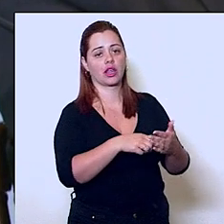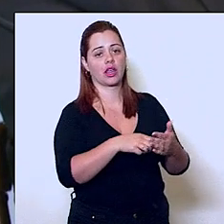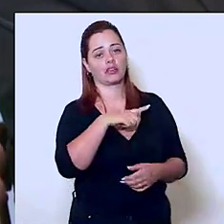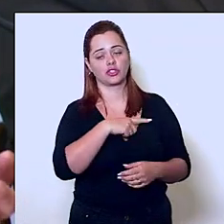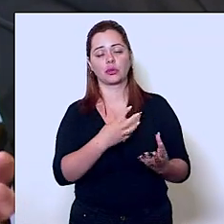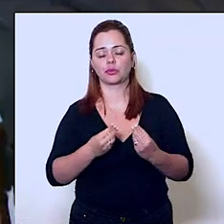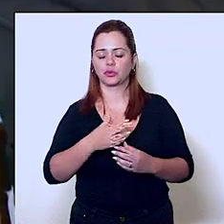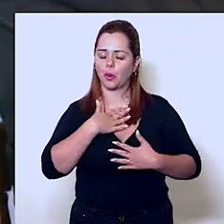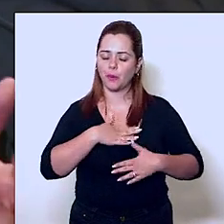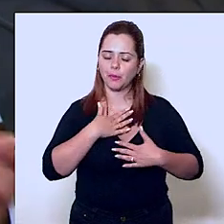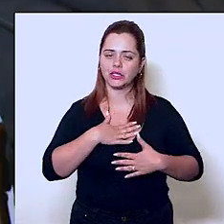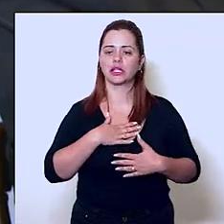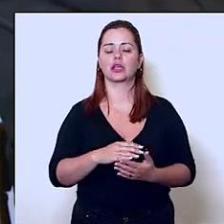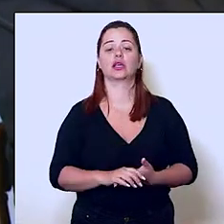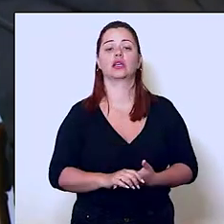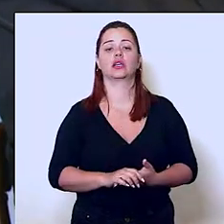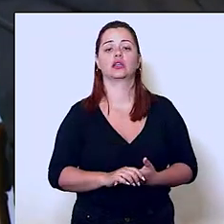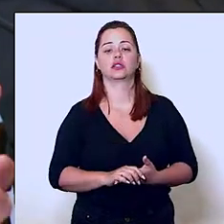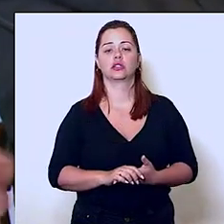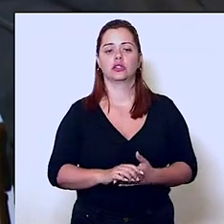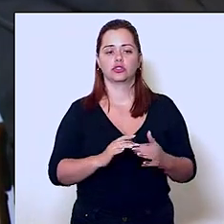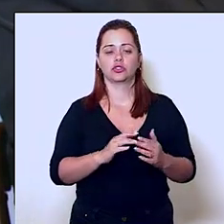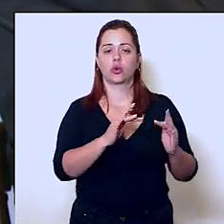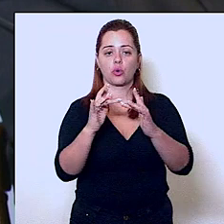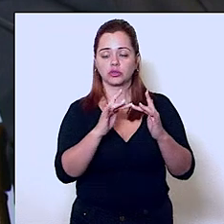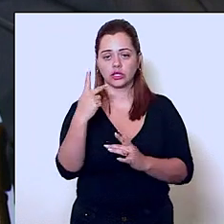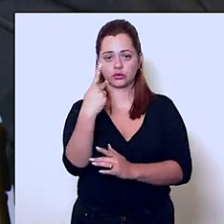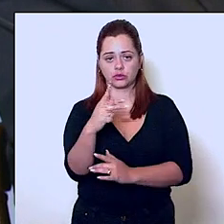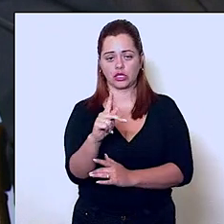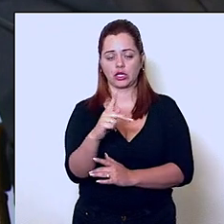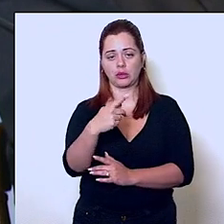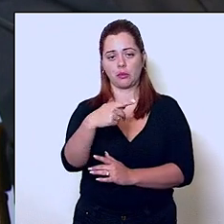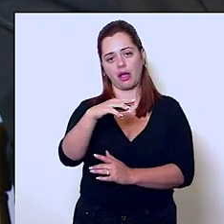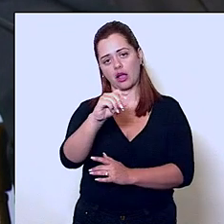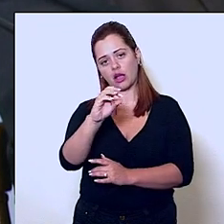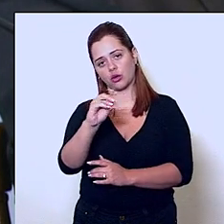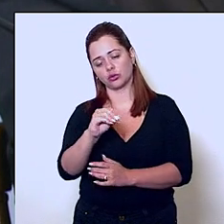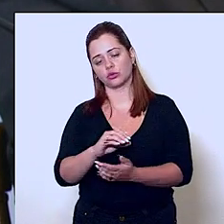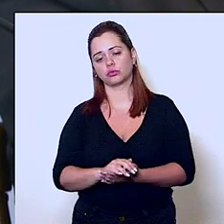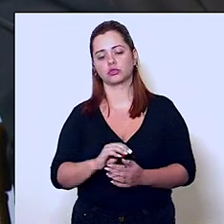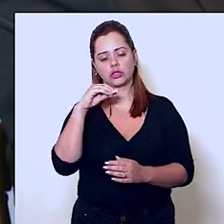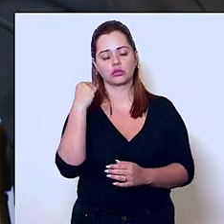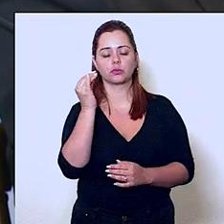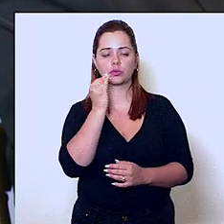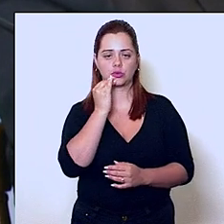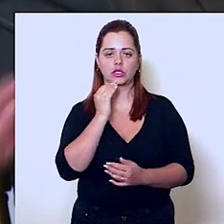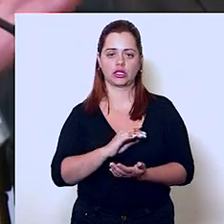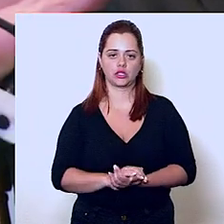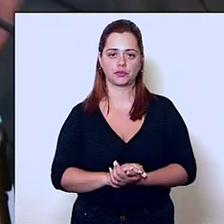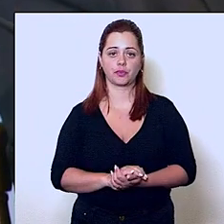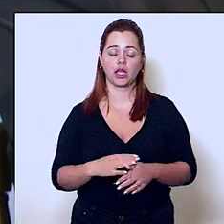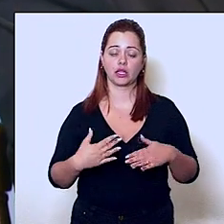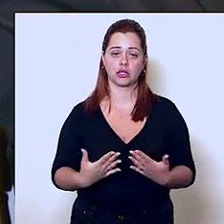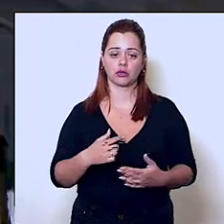De privar do contato dele em algumas oportunidades, né? E eu acredito,